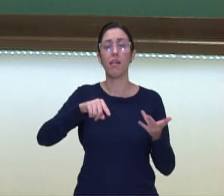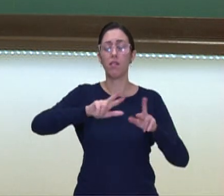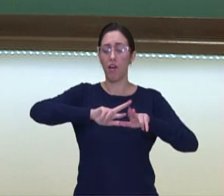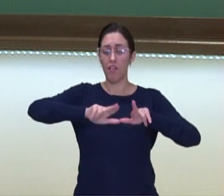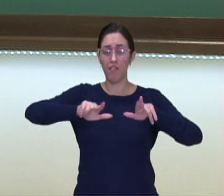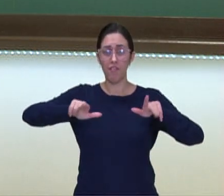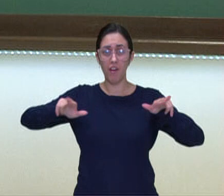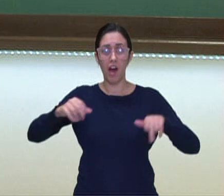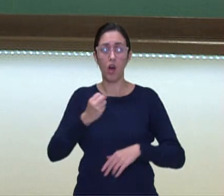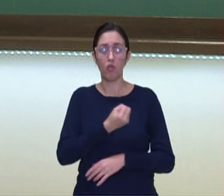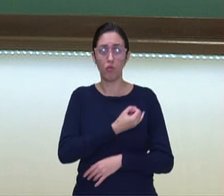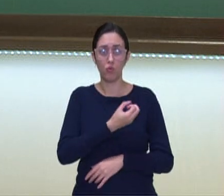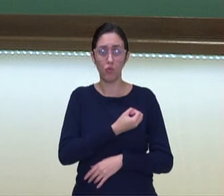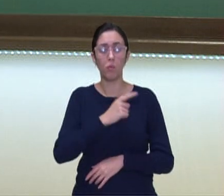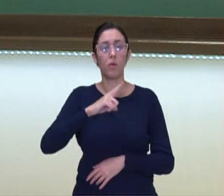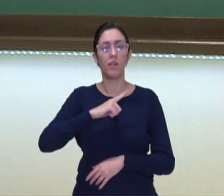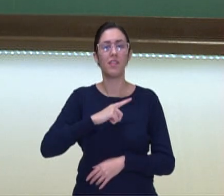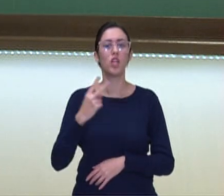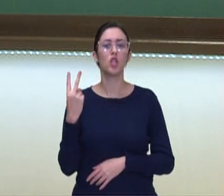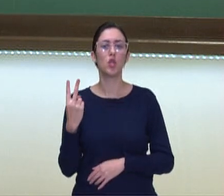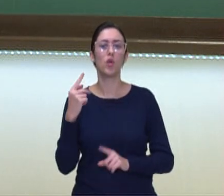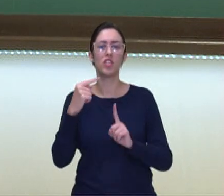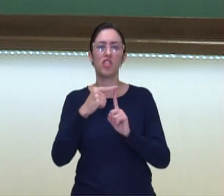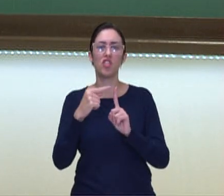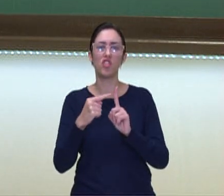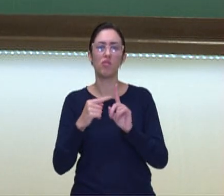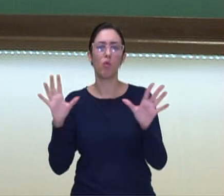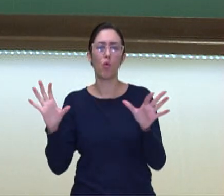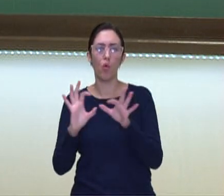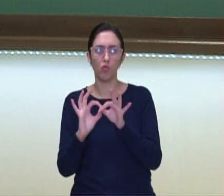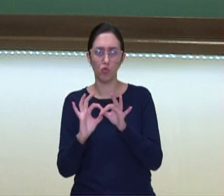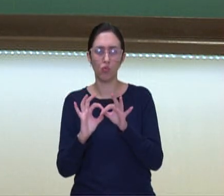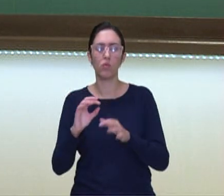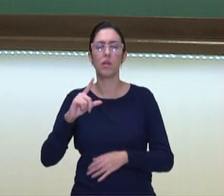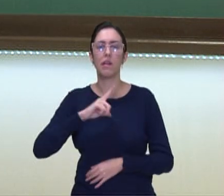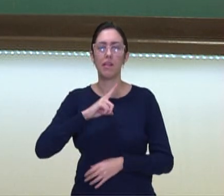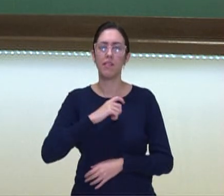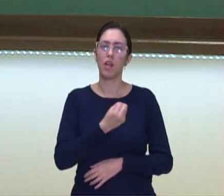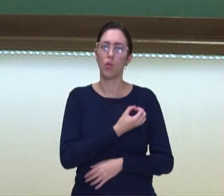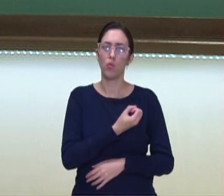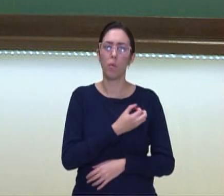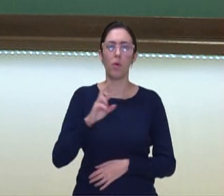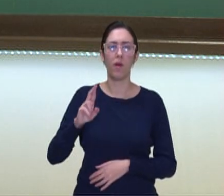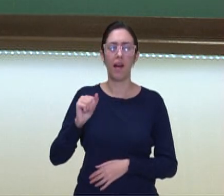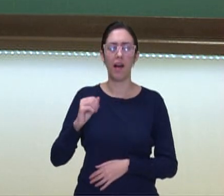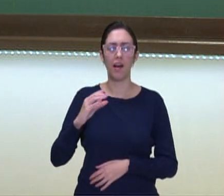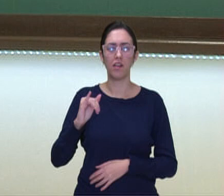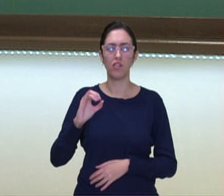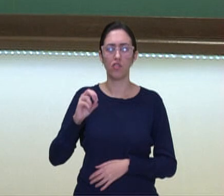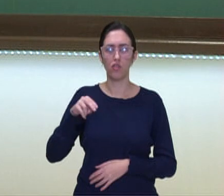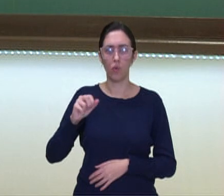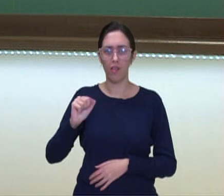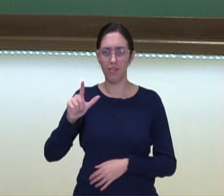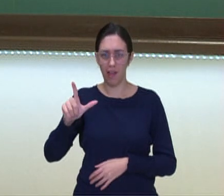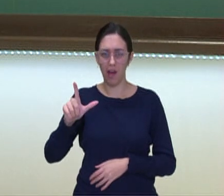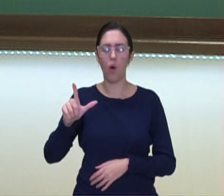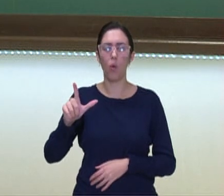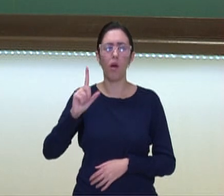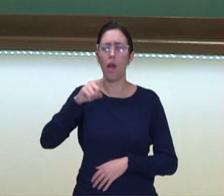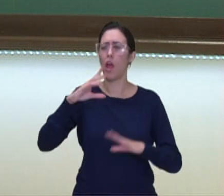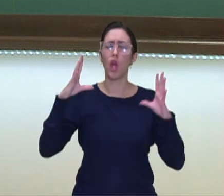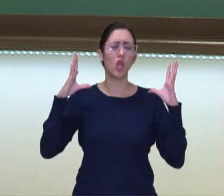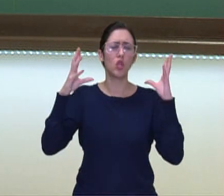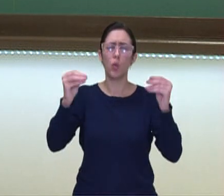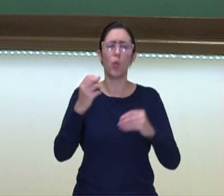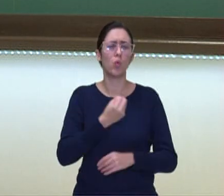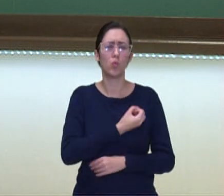que juntam dois tipos de conjuntos. O conjunto dos números racionais, que você já deve ter estudado, que são todos os números que a gente consegue escrever